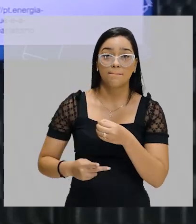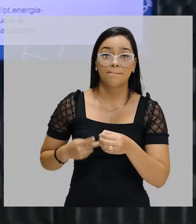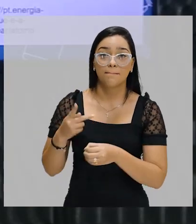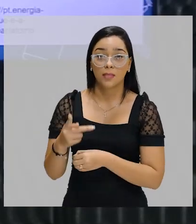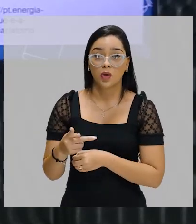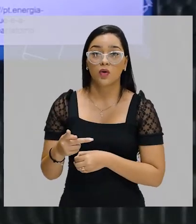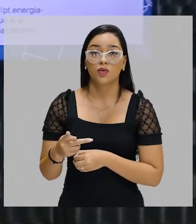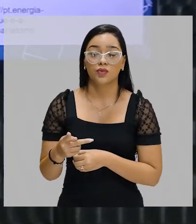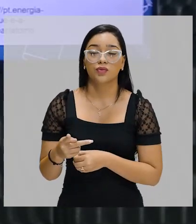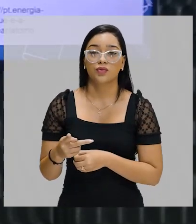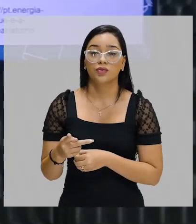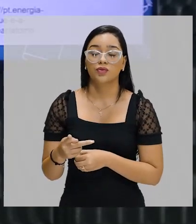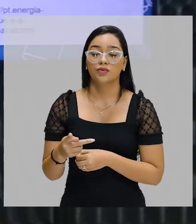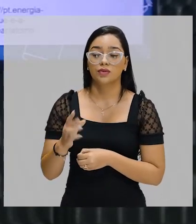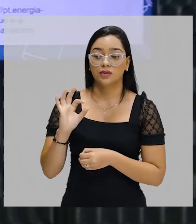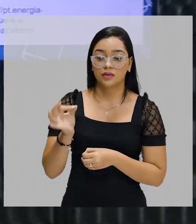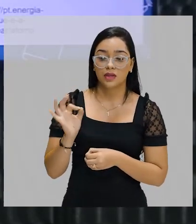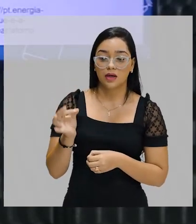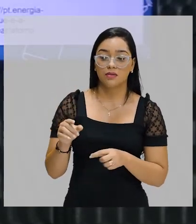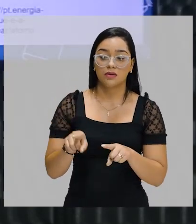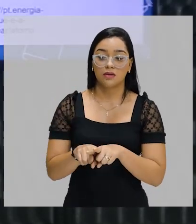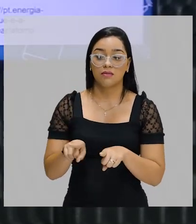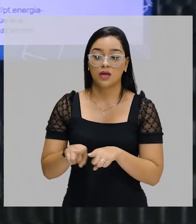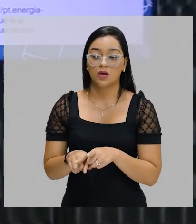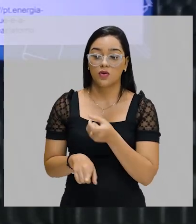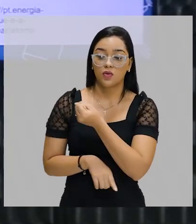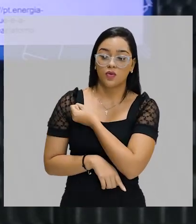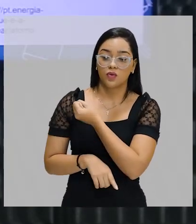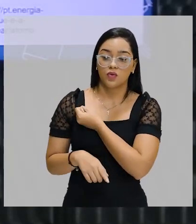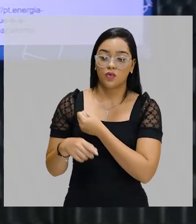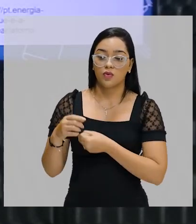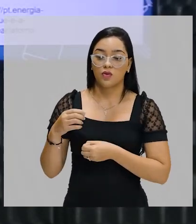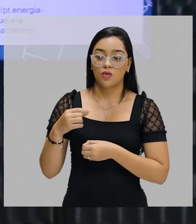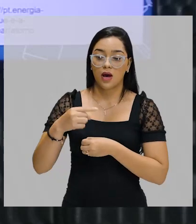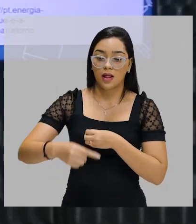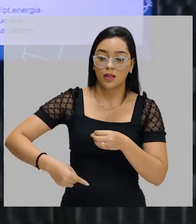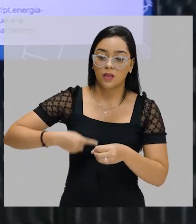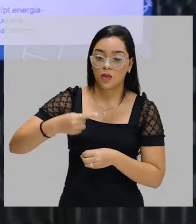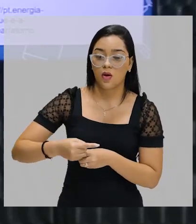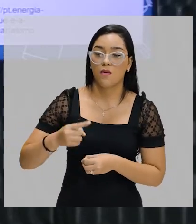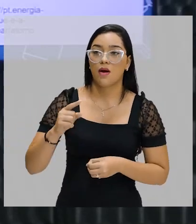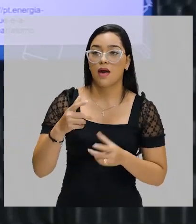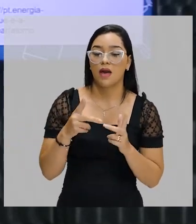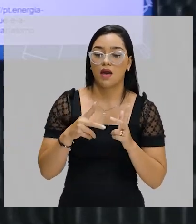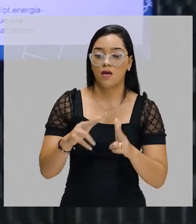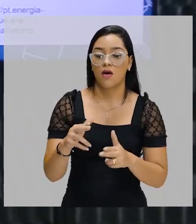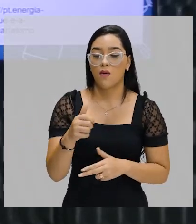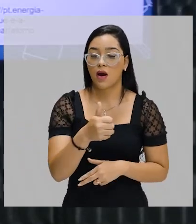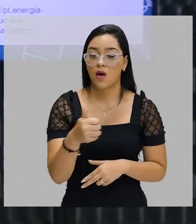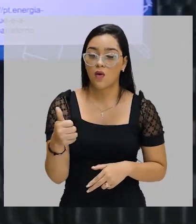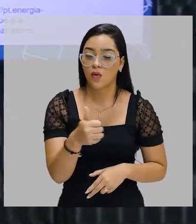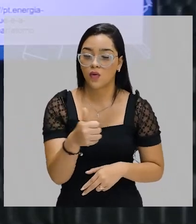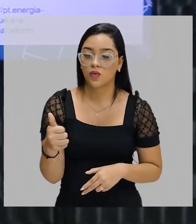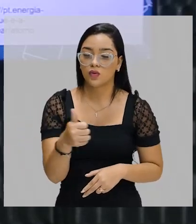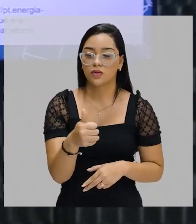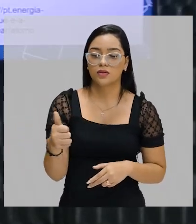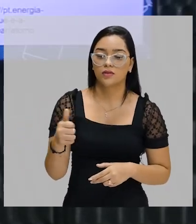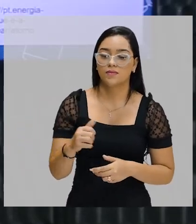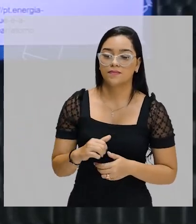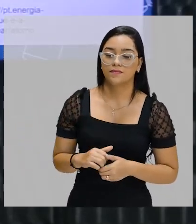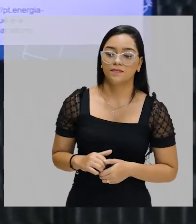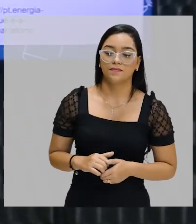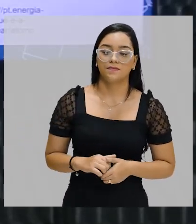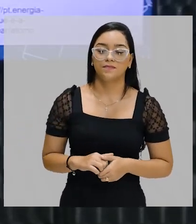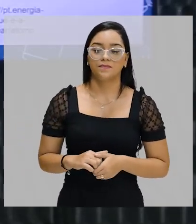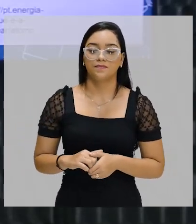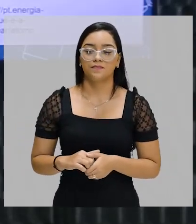prótons, tá ok? Então o nosso número atômico, ele é igual a 11, né? O número atômico é igual ao